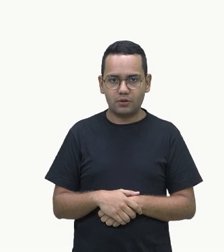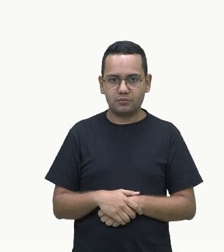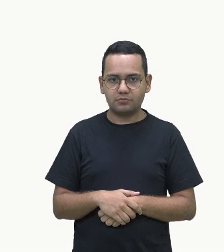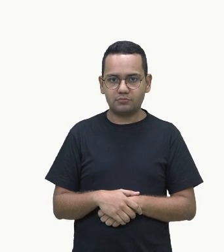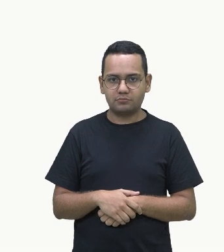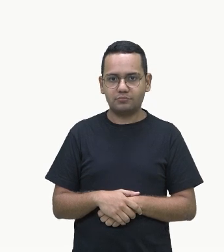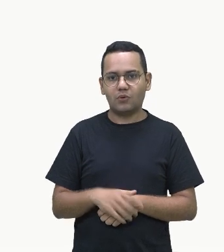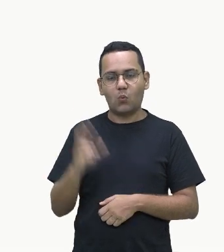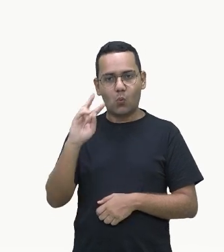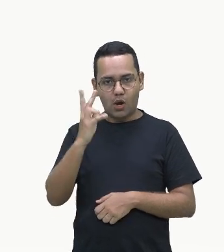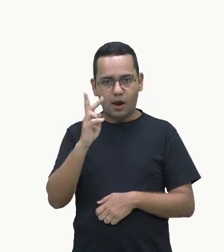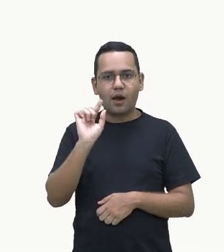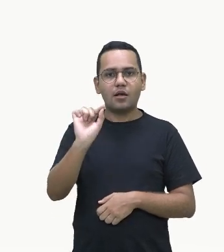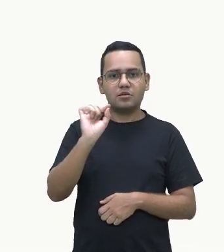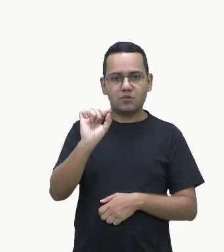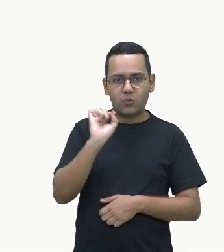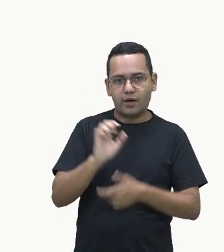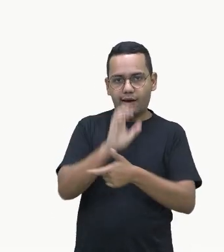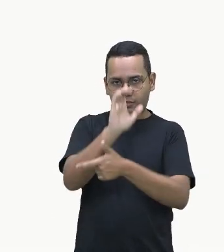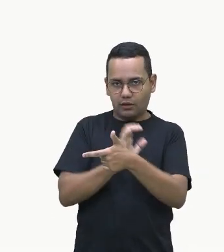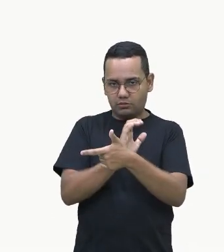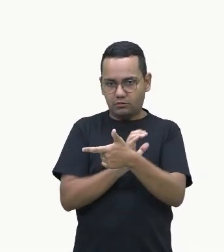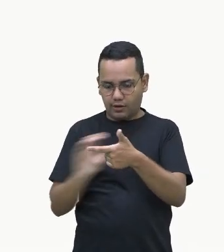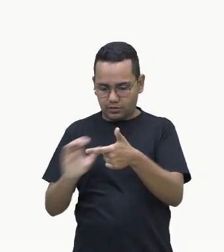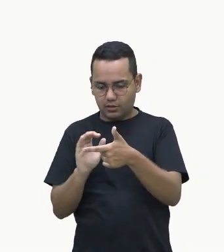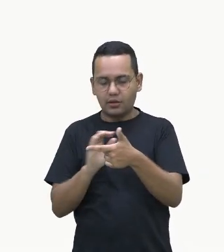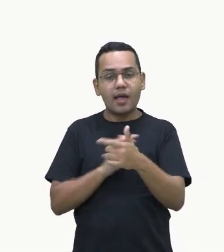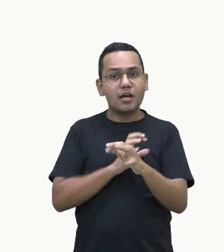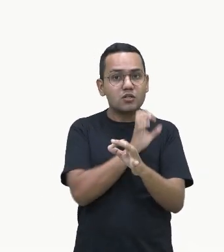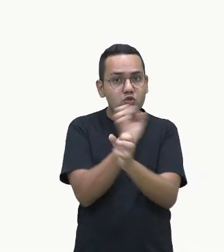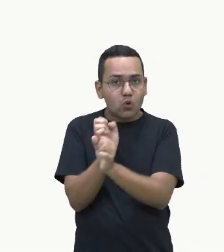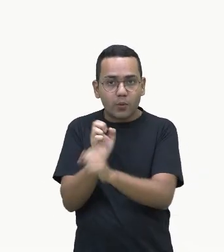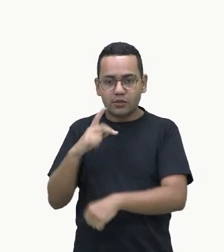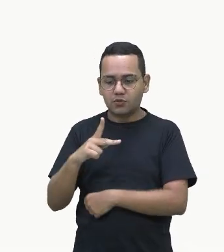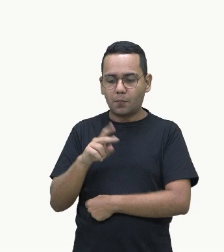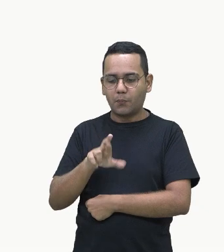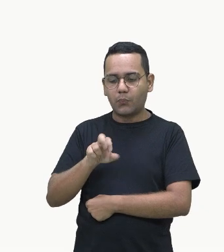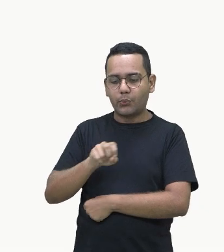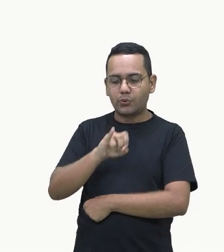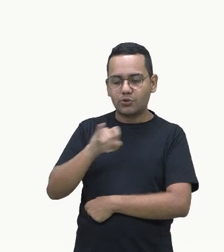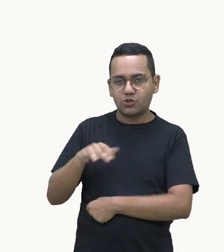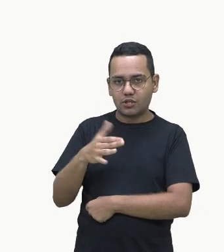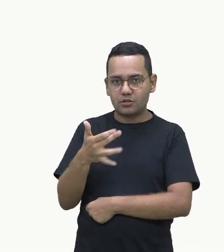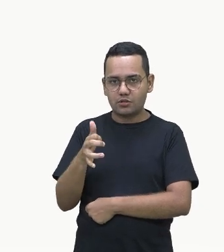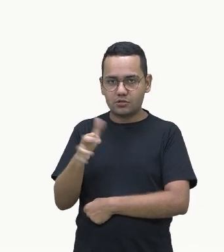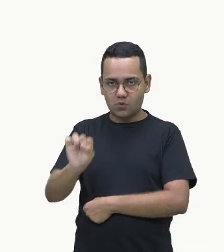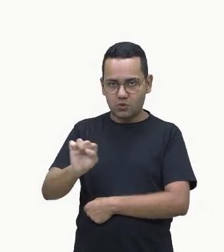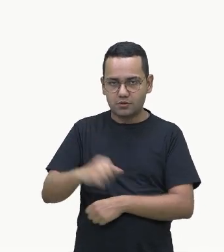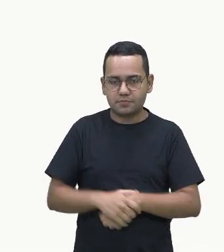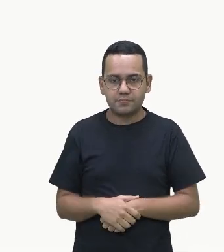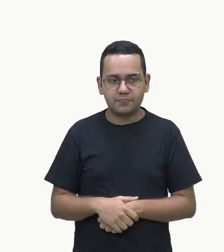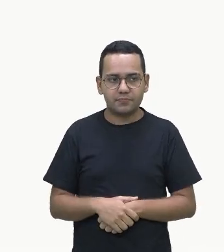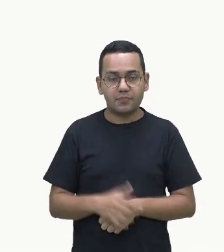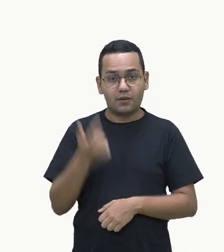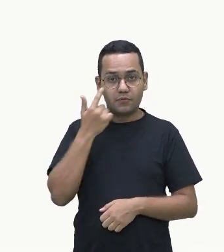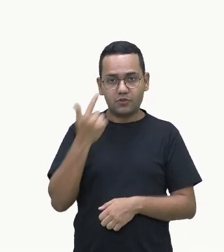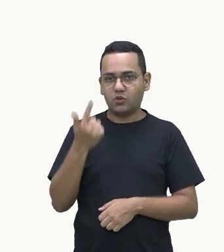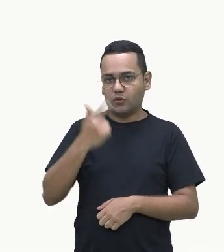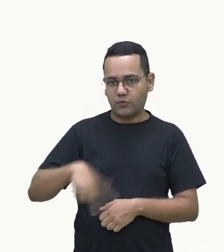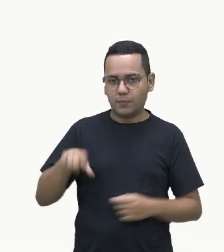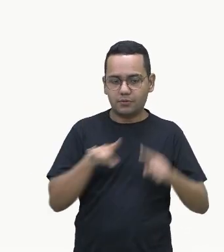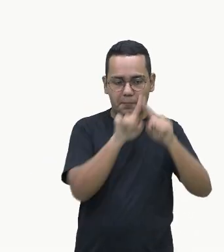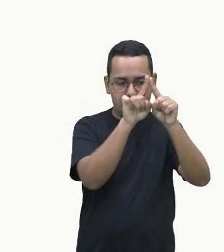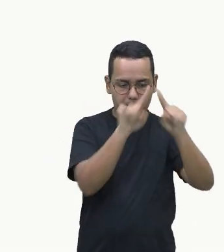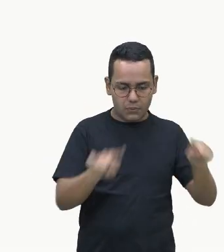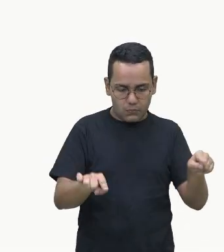bem? Como assim, professora, que a hipotenusa é a soma das projeções dos catetos? Considere aqui o triângulo retângulo, aqui